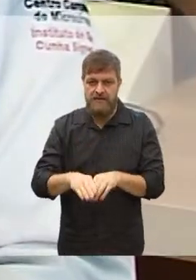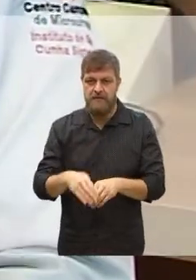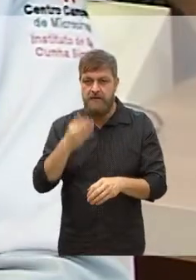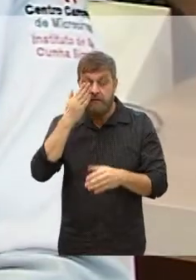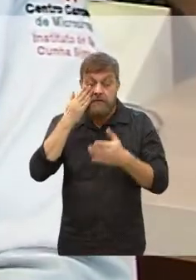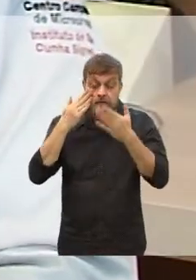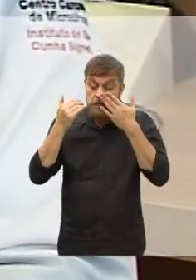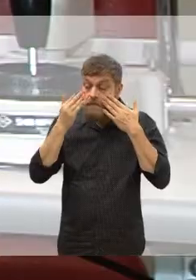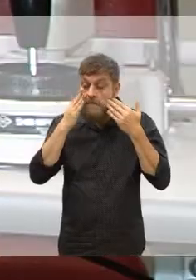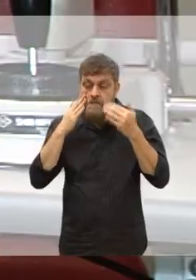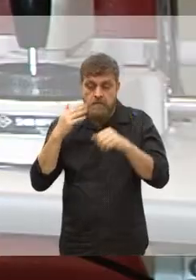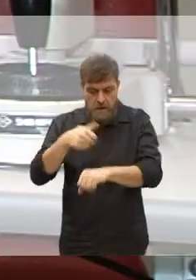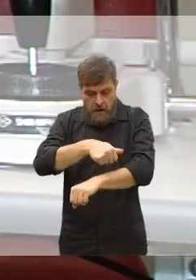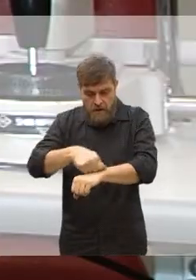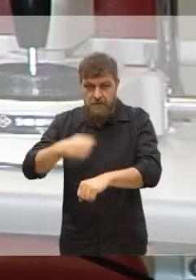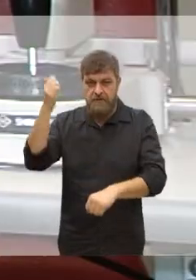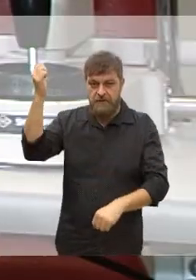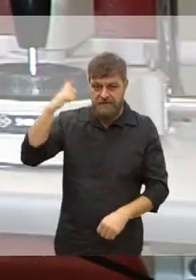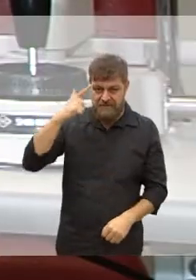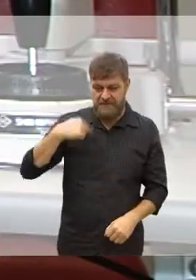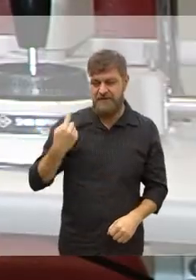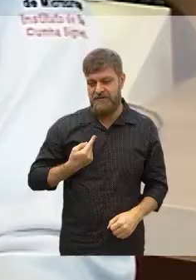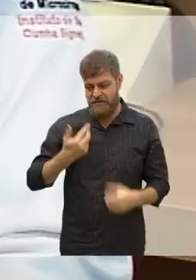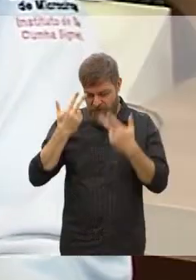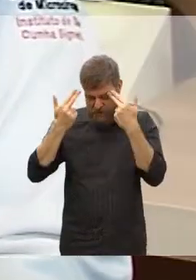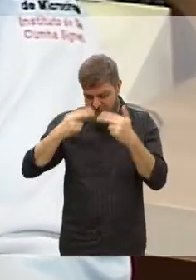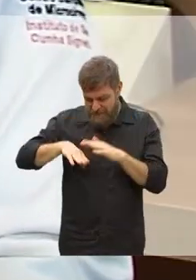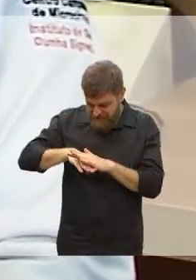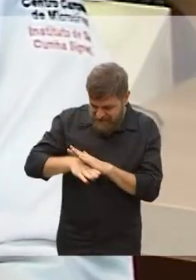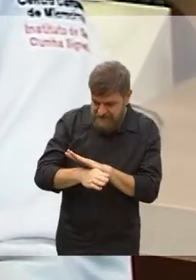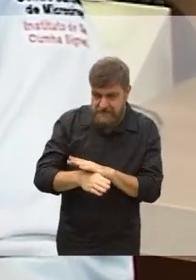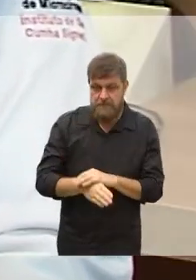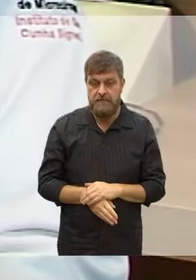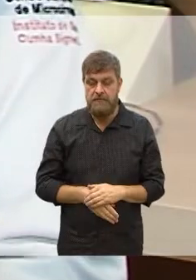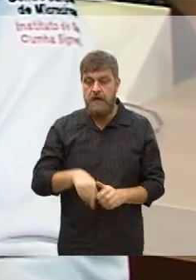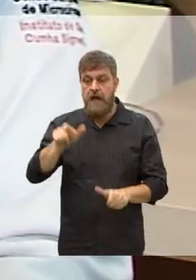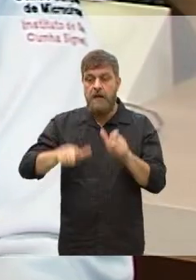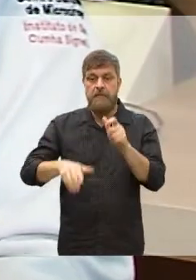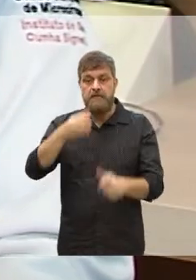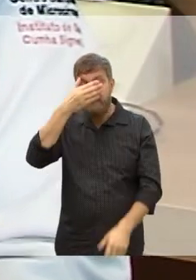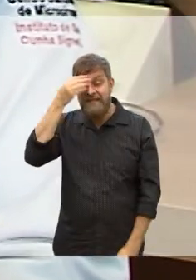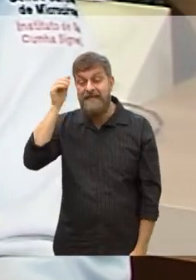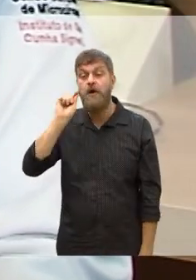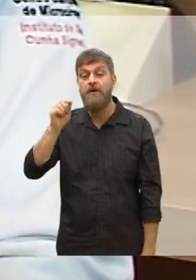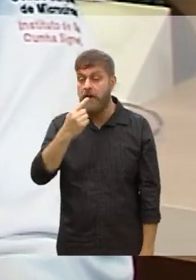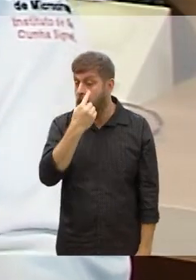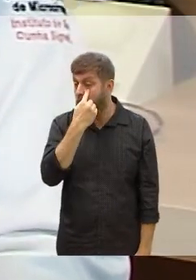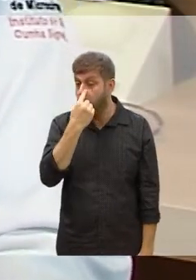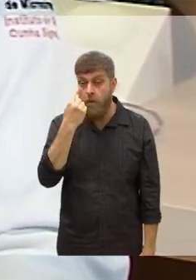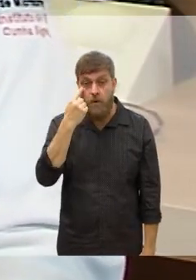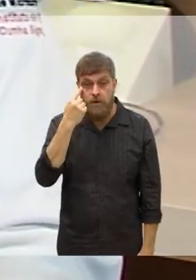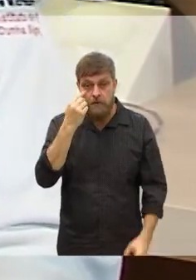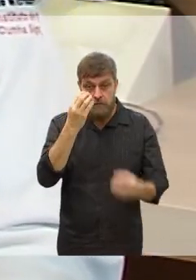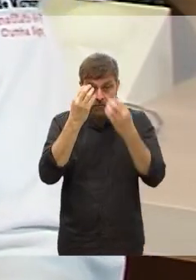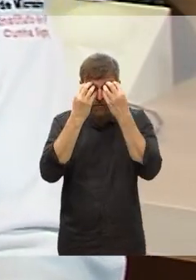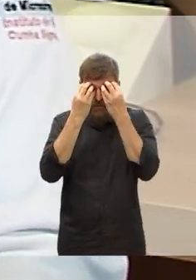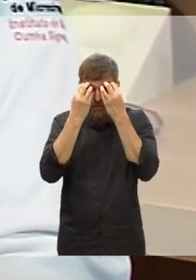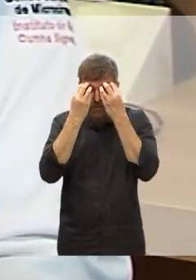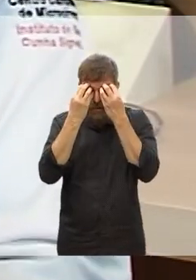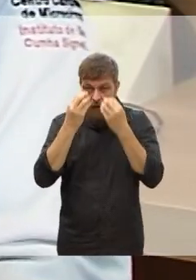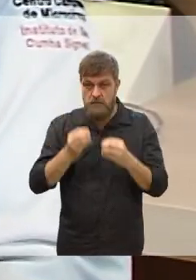passar novamente, aplicar o filtro. Recomendações normais. Isso. Só que ninguém lembra que os olhos, que são um tecido